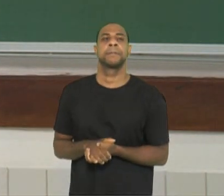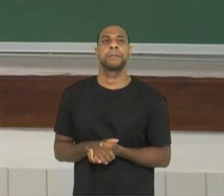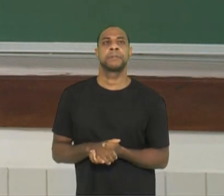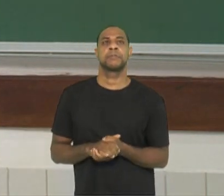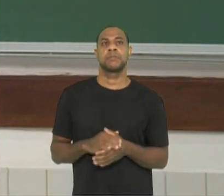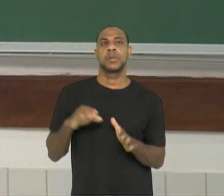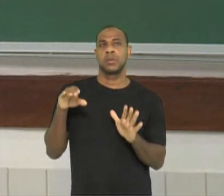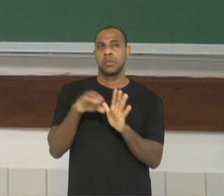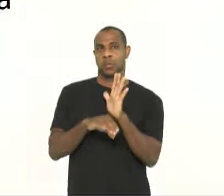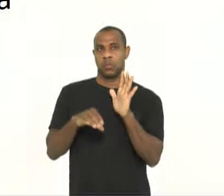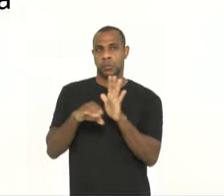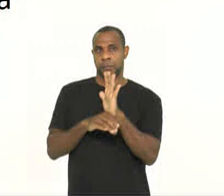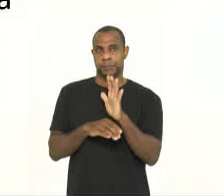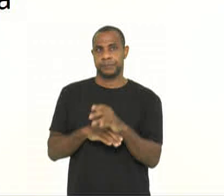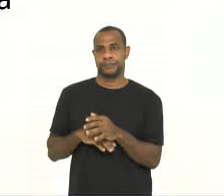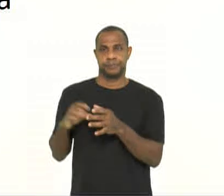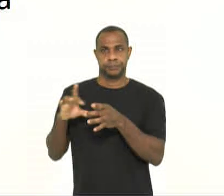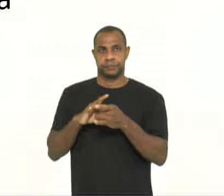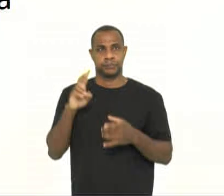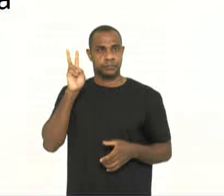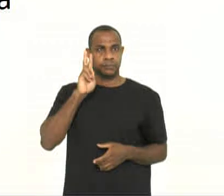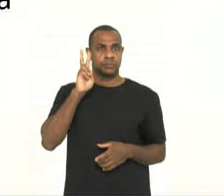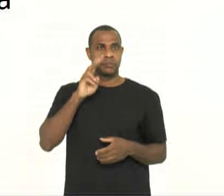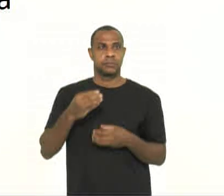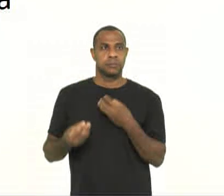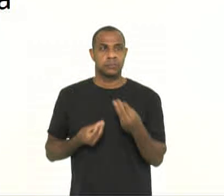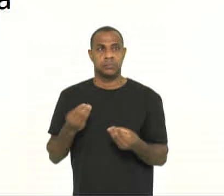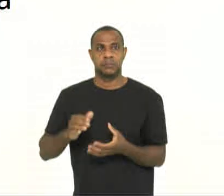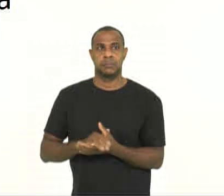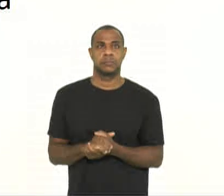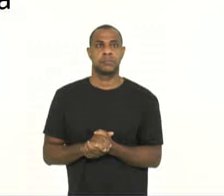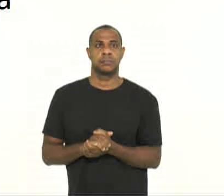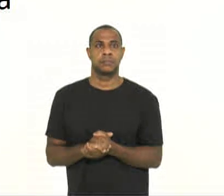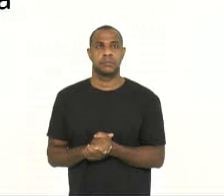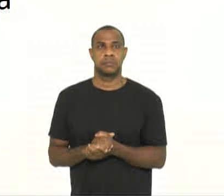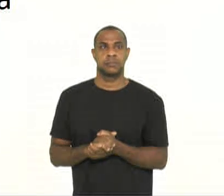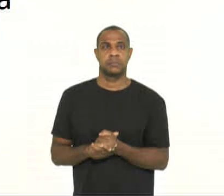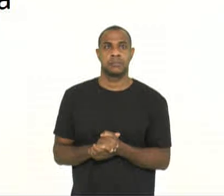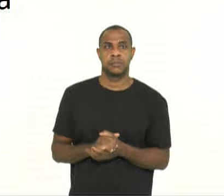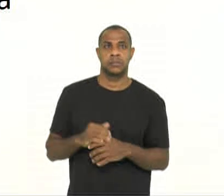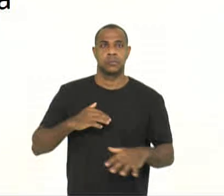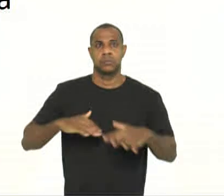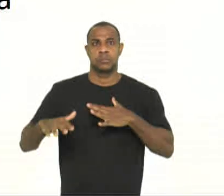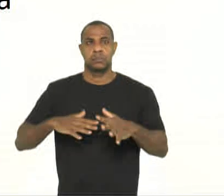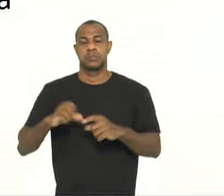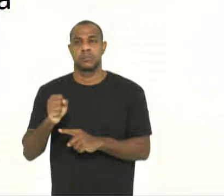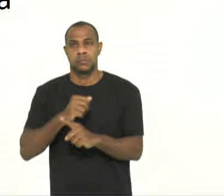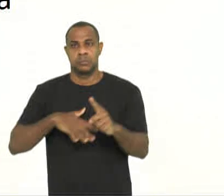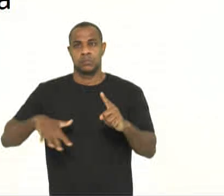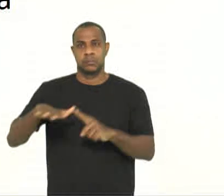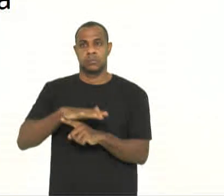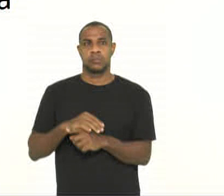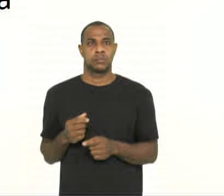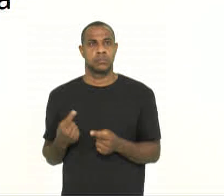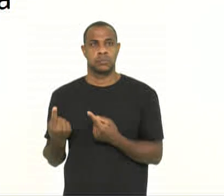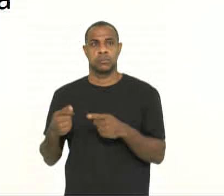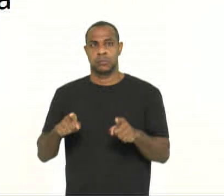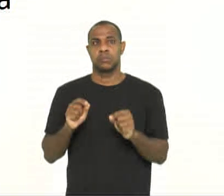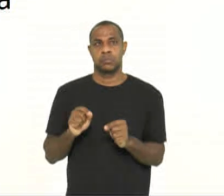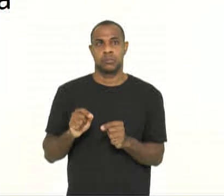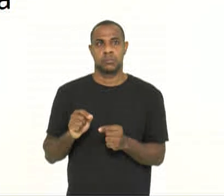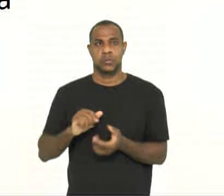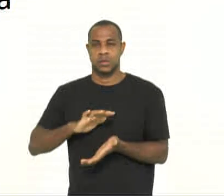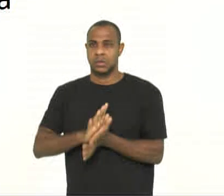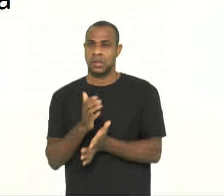Contexto histórico. Construção do Muro de Berlim em 61, Guerra Fria, movimentos sociais, feministas, antirracismo, Beatles, 64, Pink